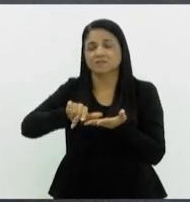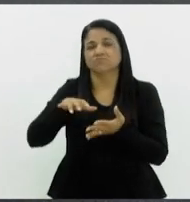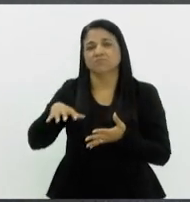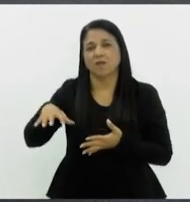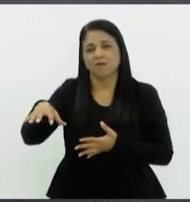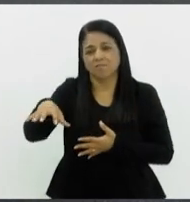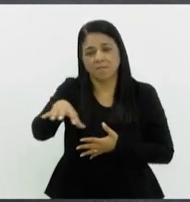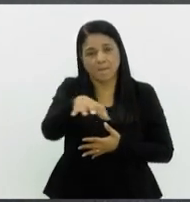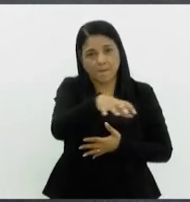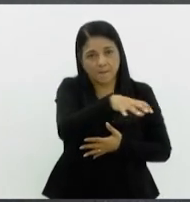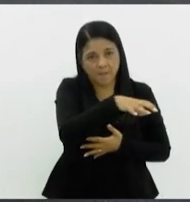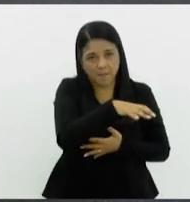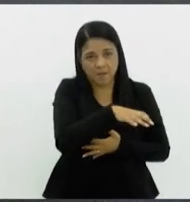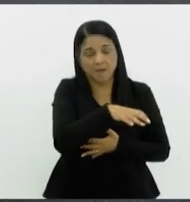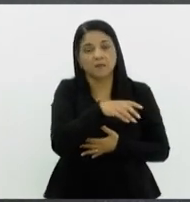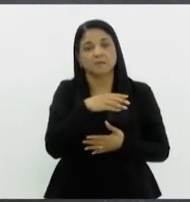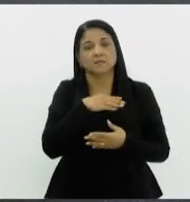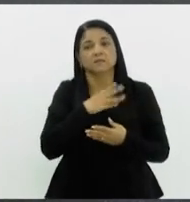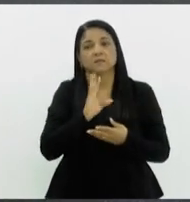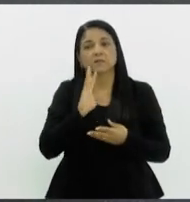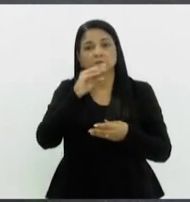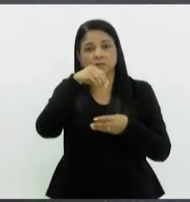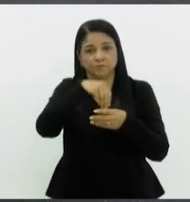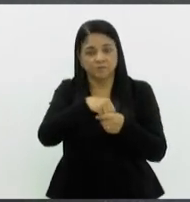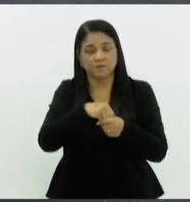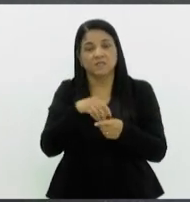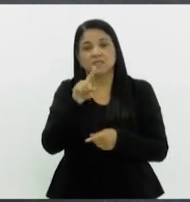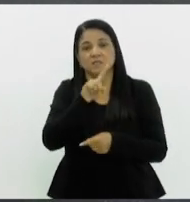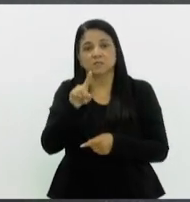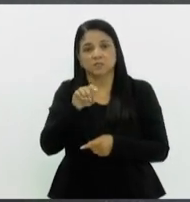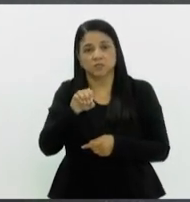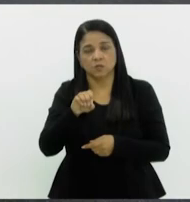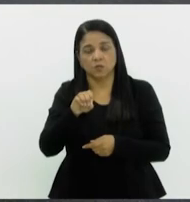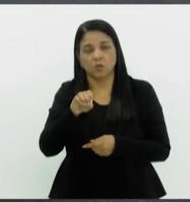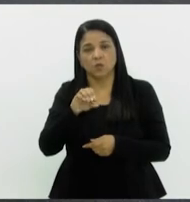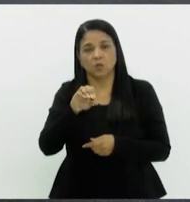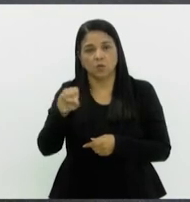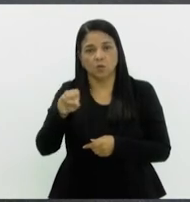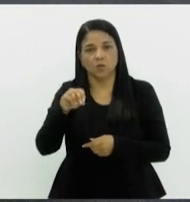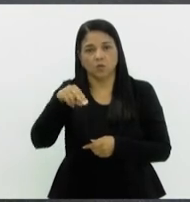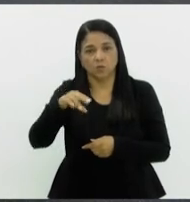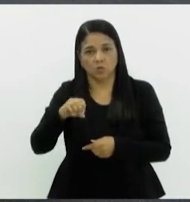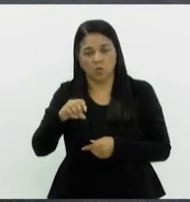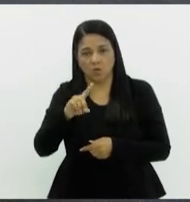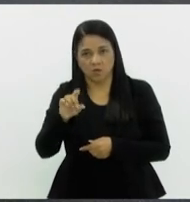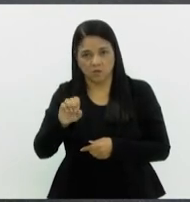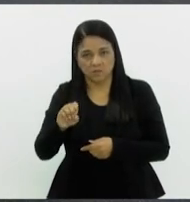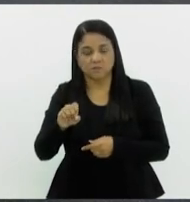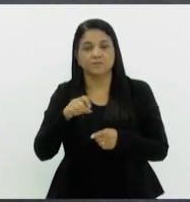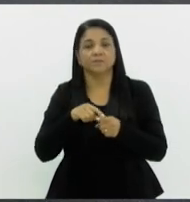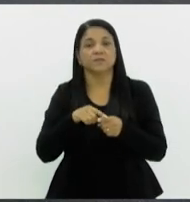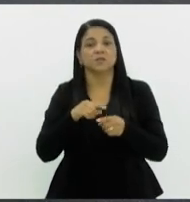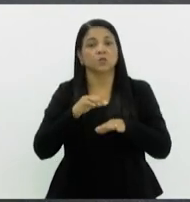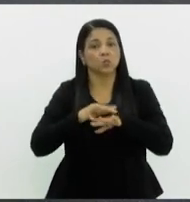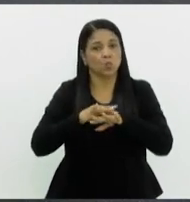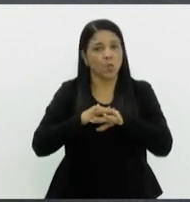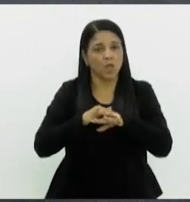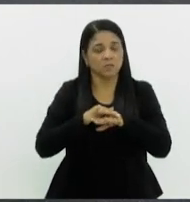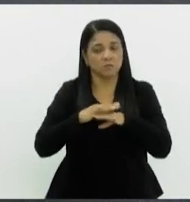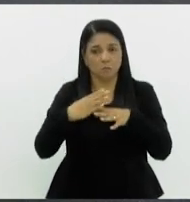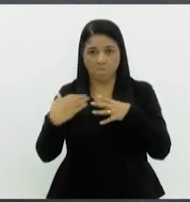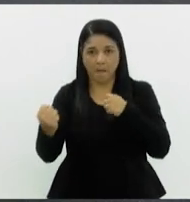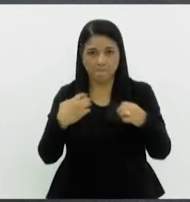campos, digamos assim, que inclui desde zoonoses, doenças infecto-contagiosas e